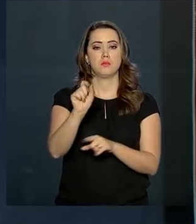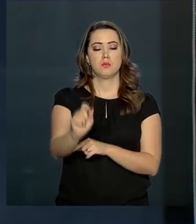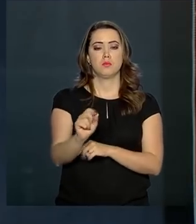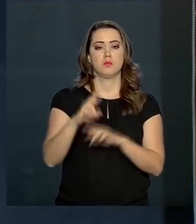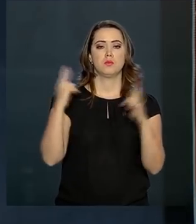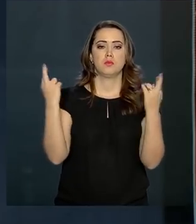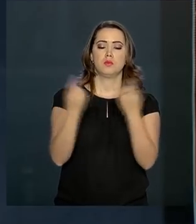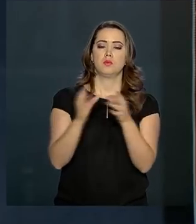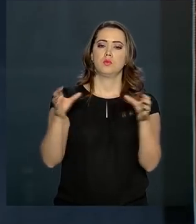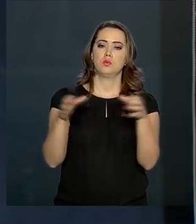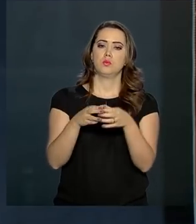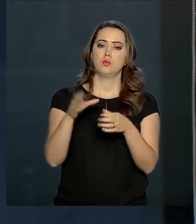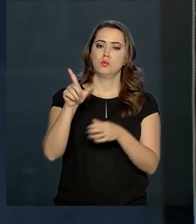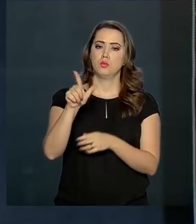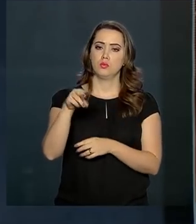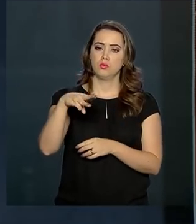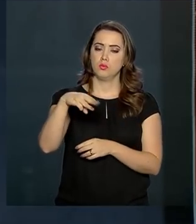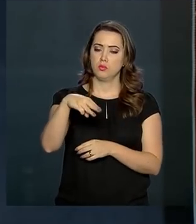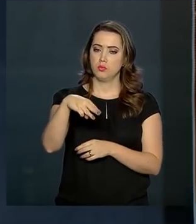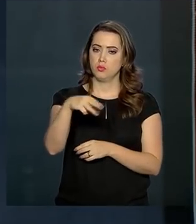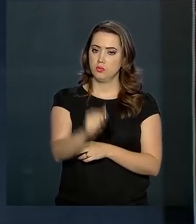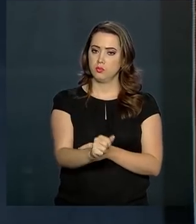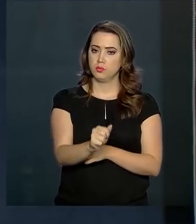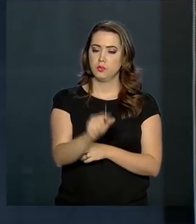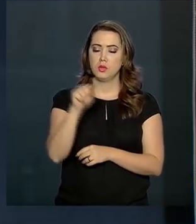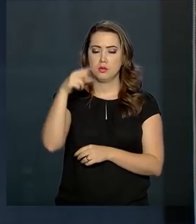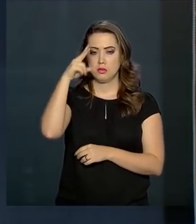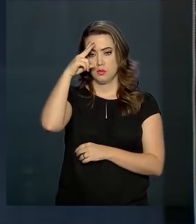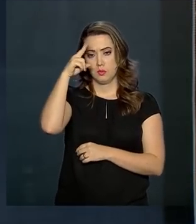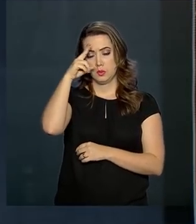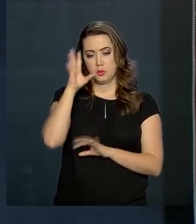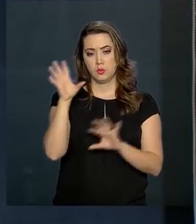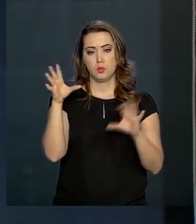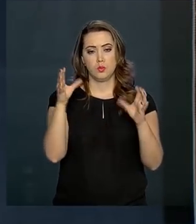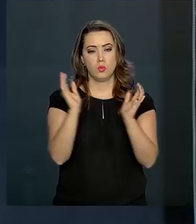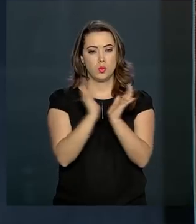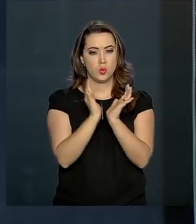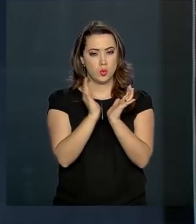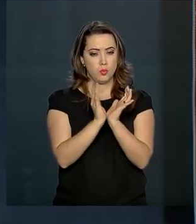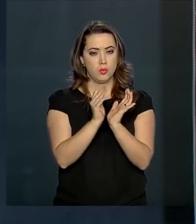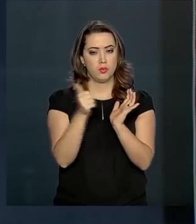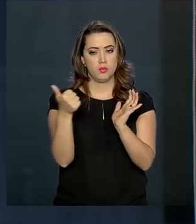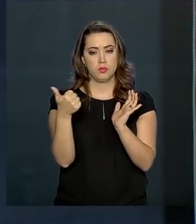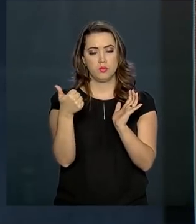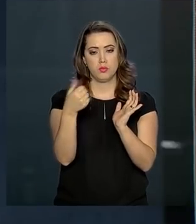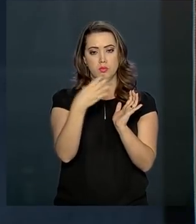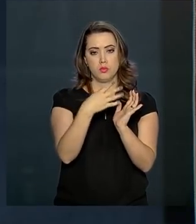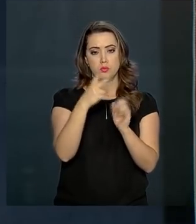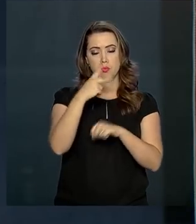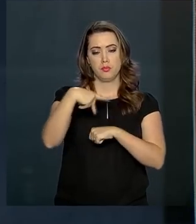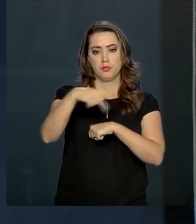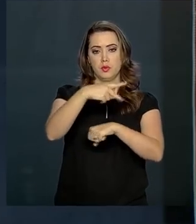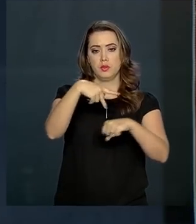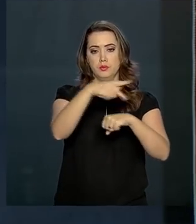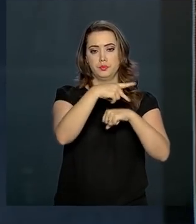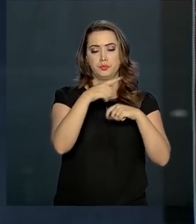reunião do Grupo de Lima na próxima segunda-feira. Esse grupo é formado por 14